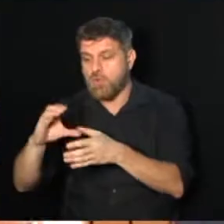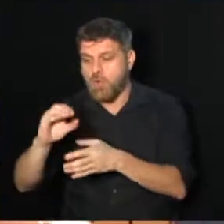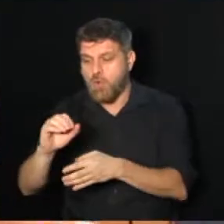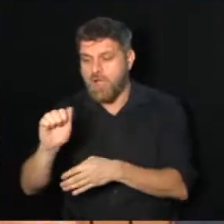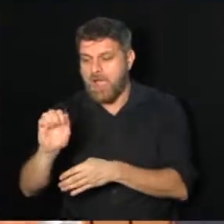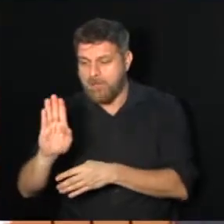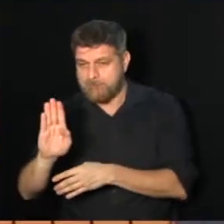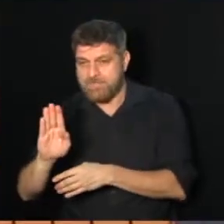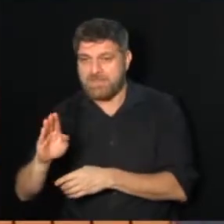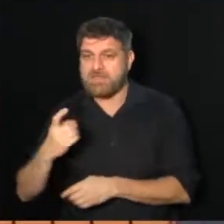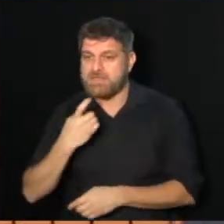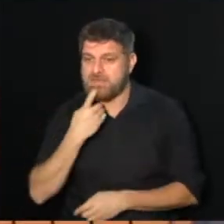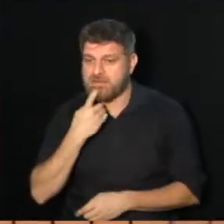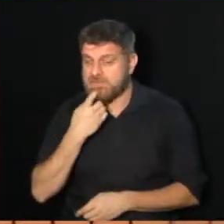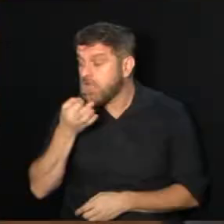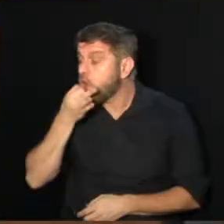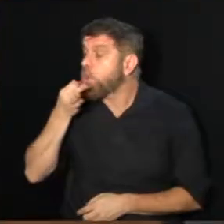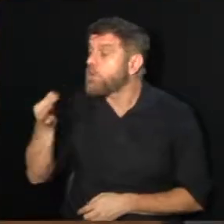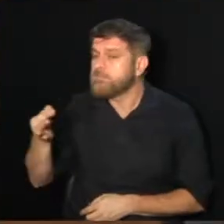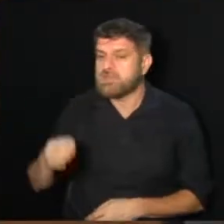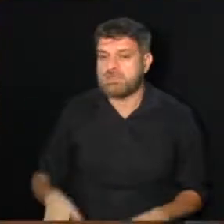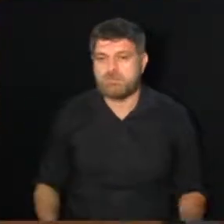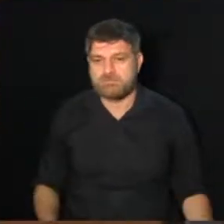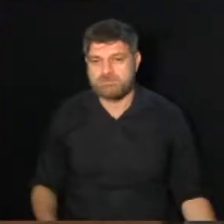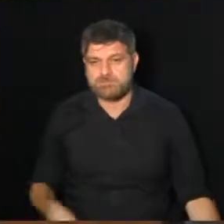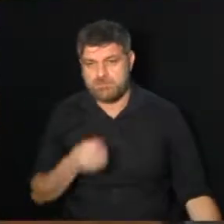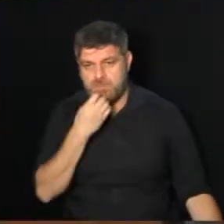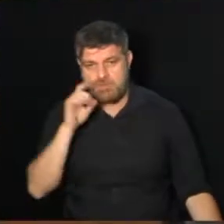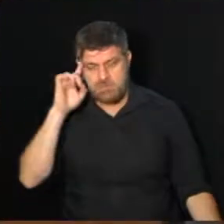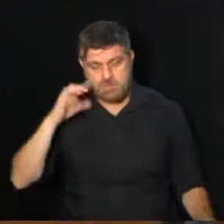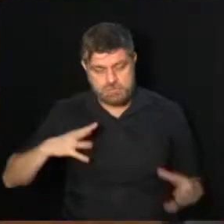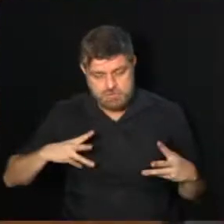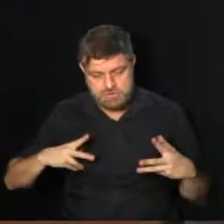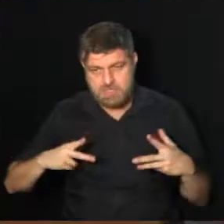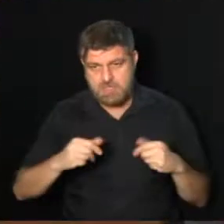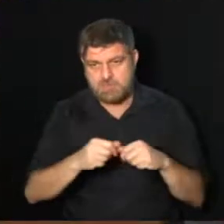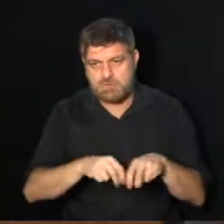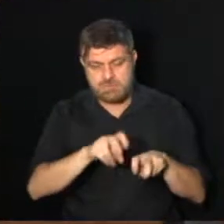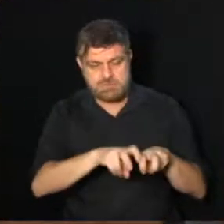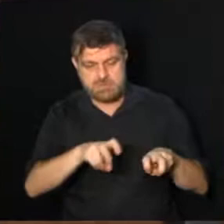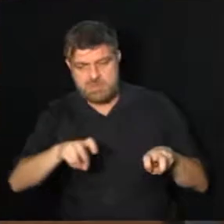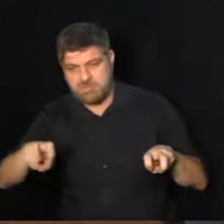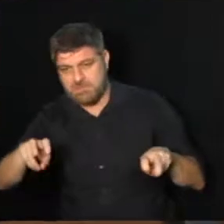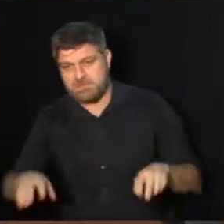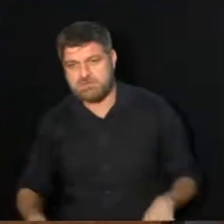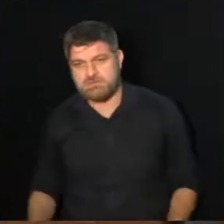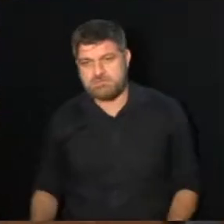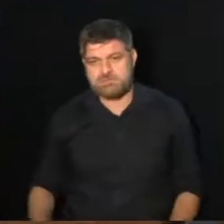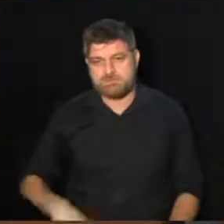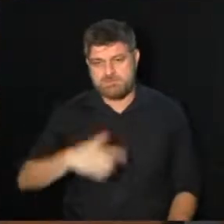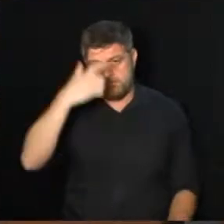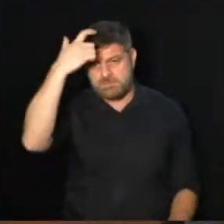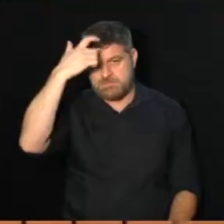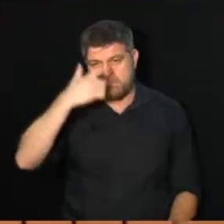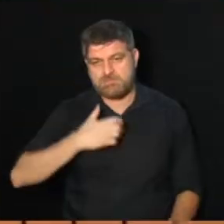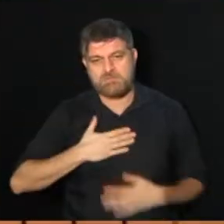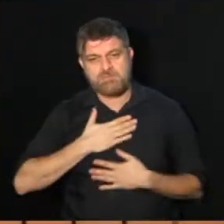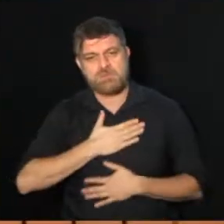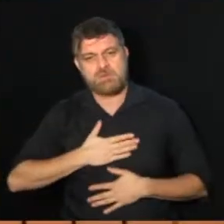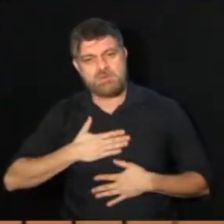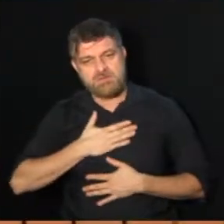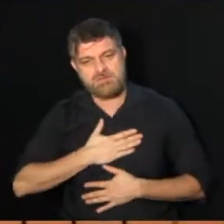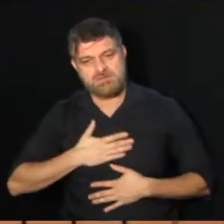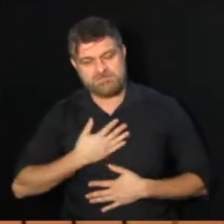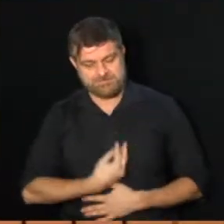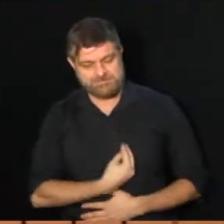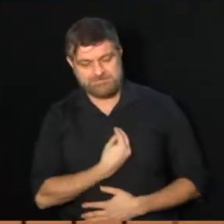esse projeto. Bom dia a todos presentes, à mesa também. Eu digo pessoalmente que é com muita satisfação que eu